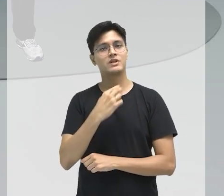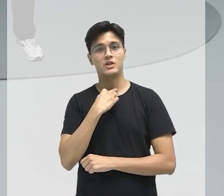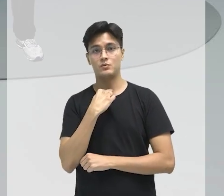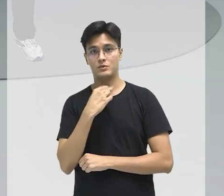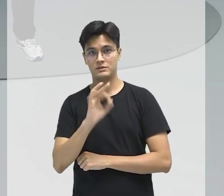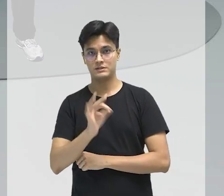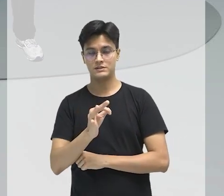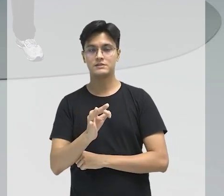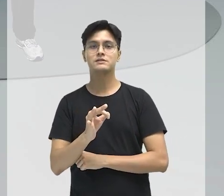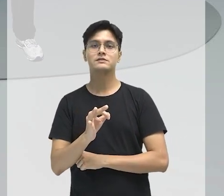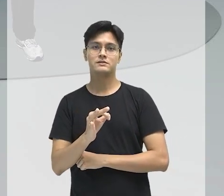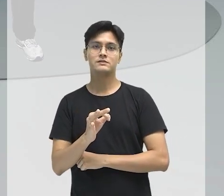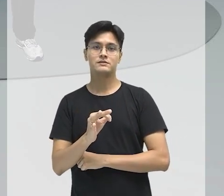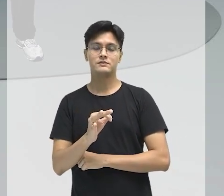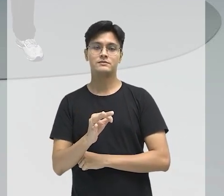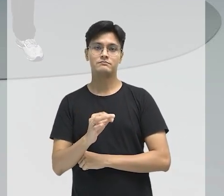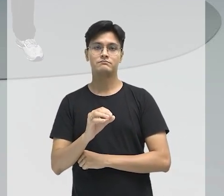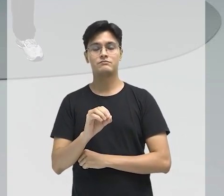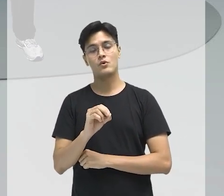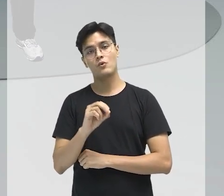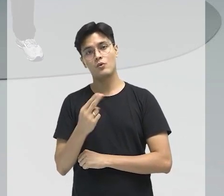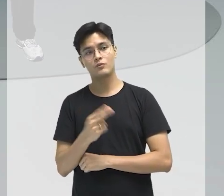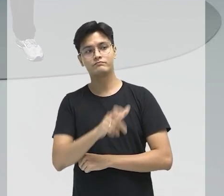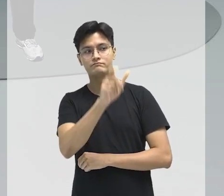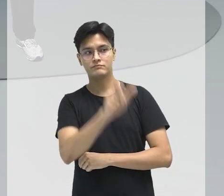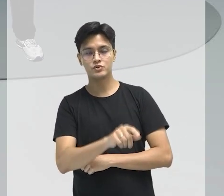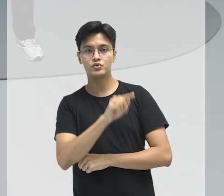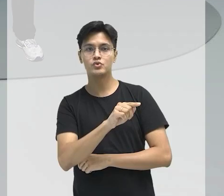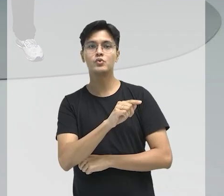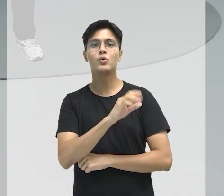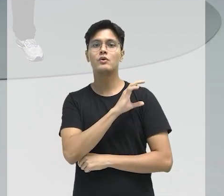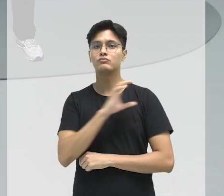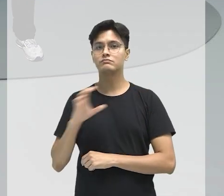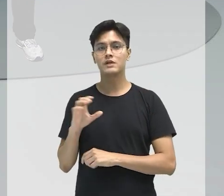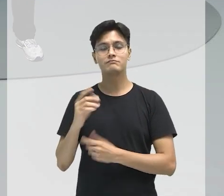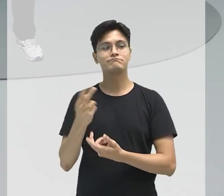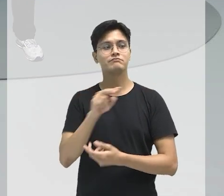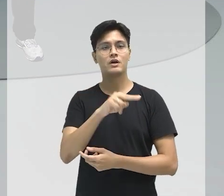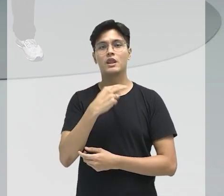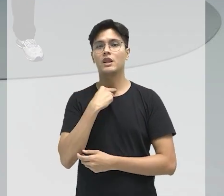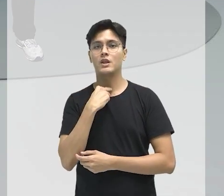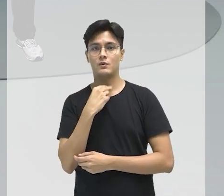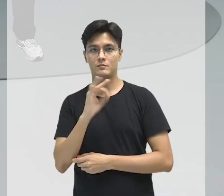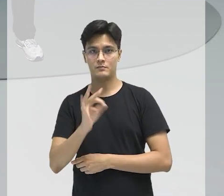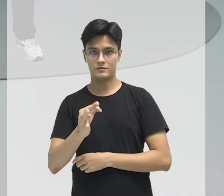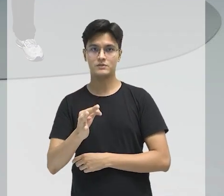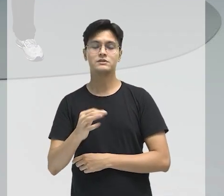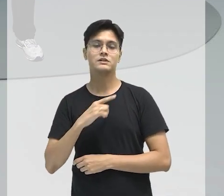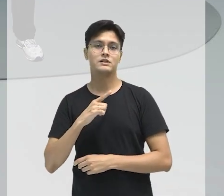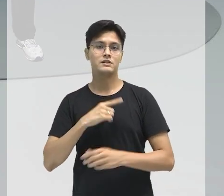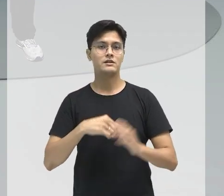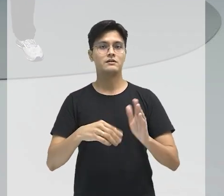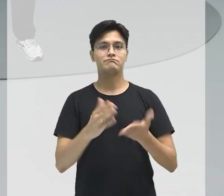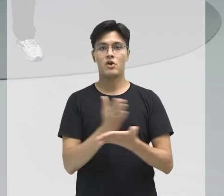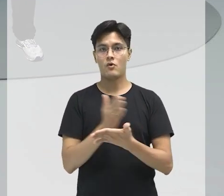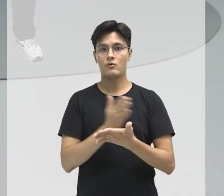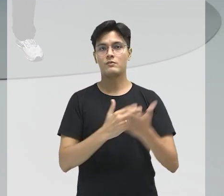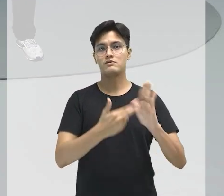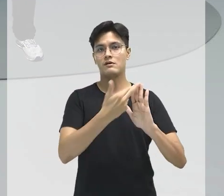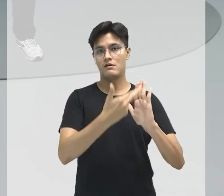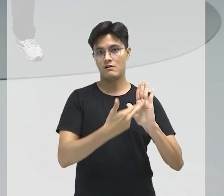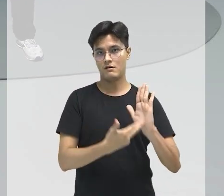meu cunhado, ou eu for cunhado de quem me chamou, não pode, não é permitido. Então já começa a ter aí umas regrinhas. Ok,